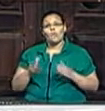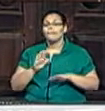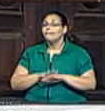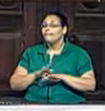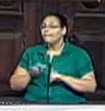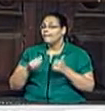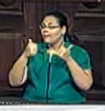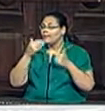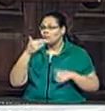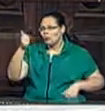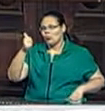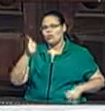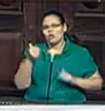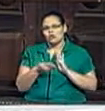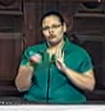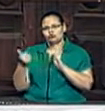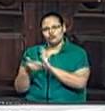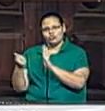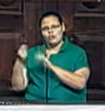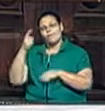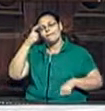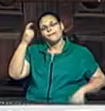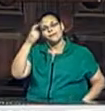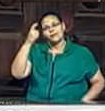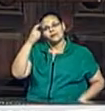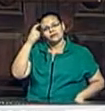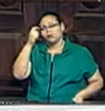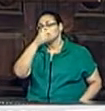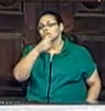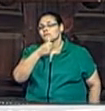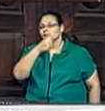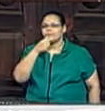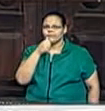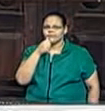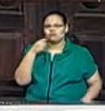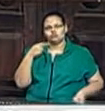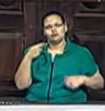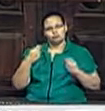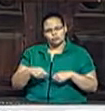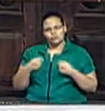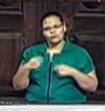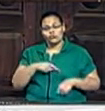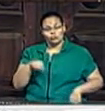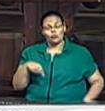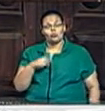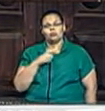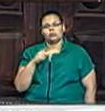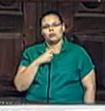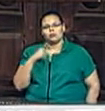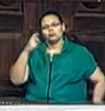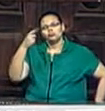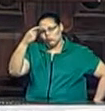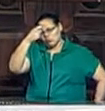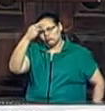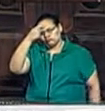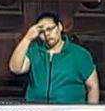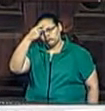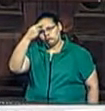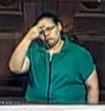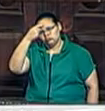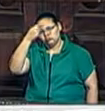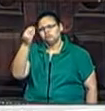melhor retirar, repensar, sacrifícios serão exigidos. Nós estamos conscientes disso, senhor